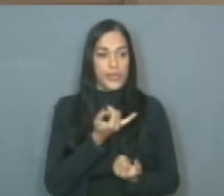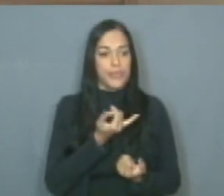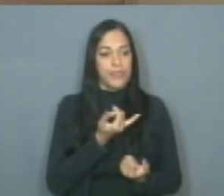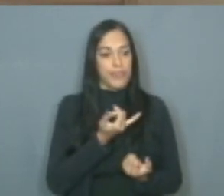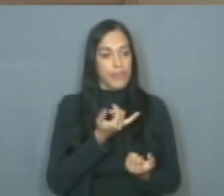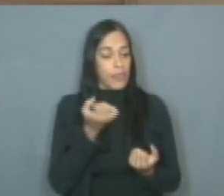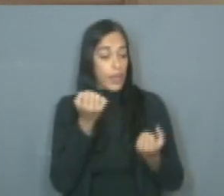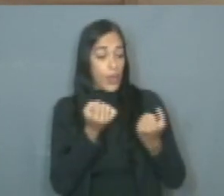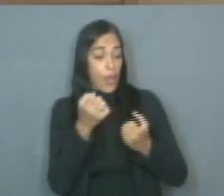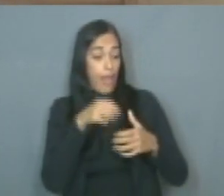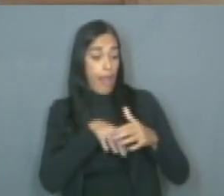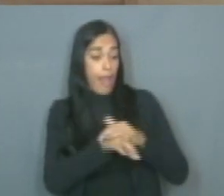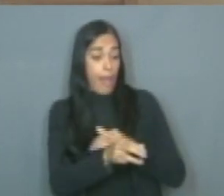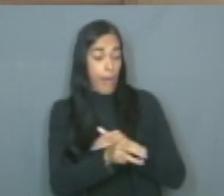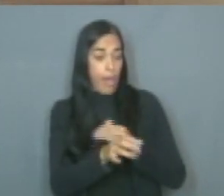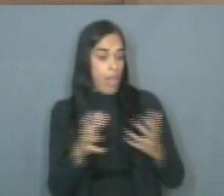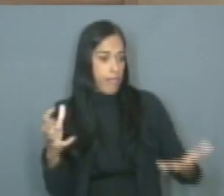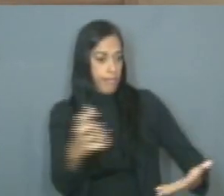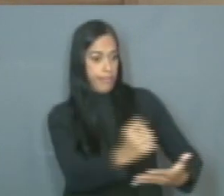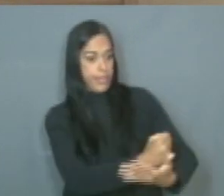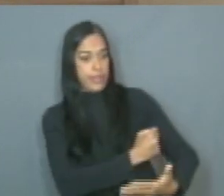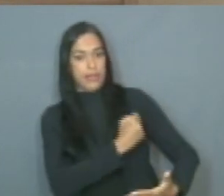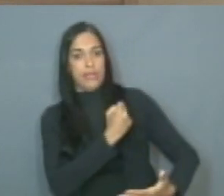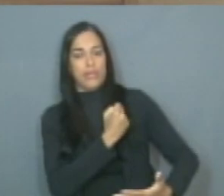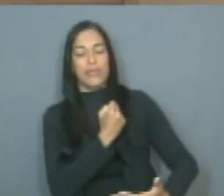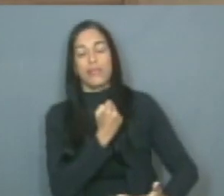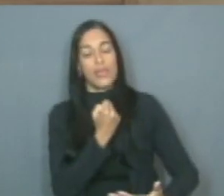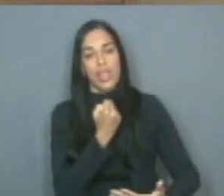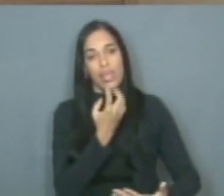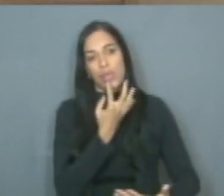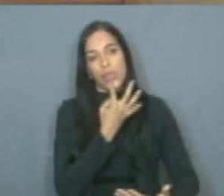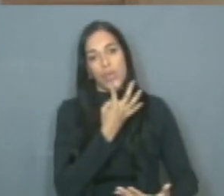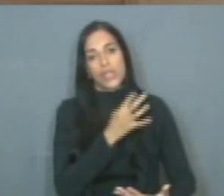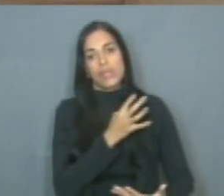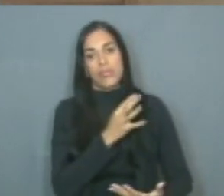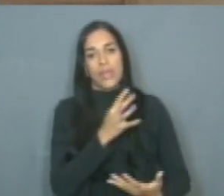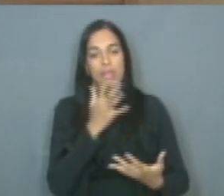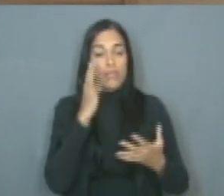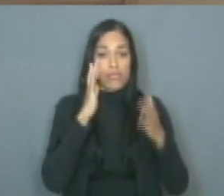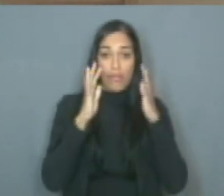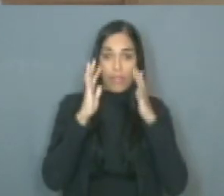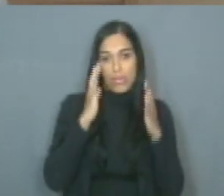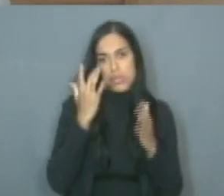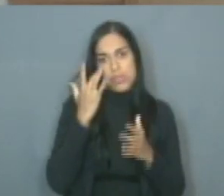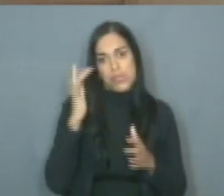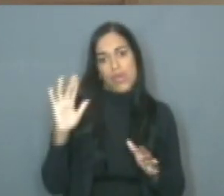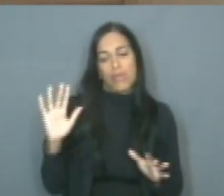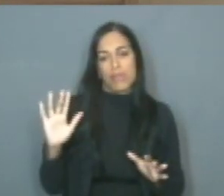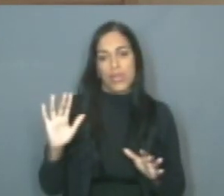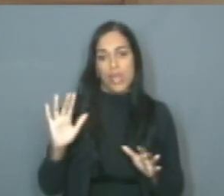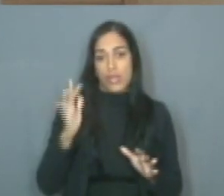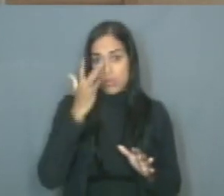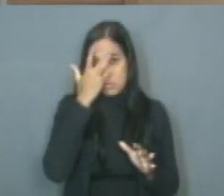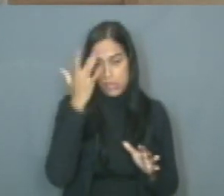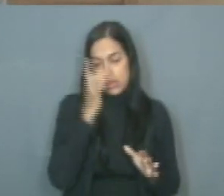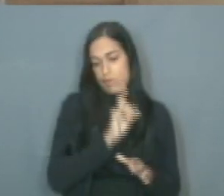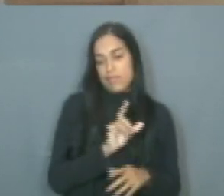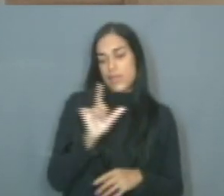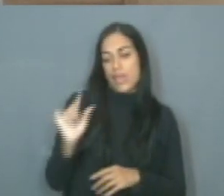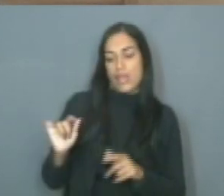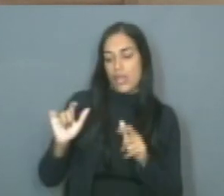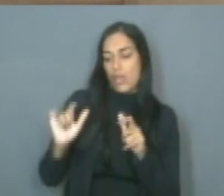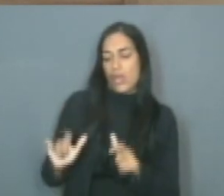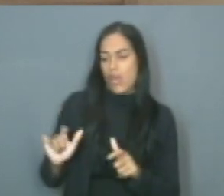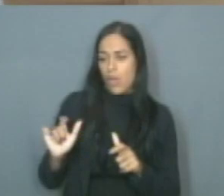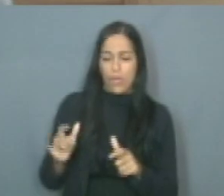rebocado sem que o seu proprietário tenha conhecimento. Então, essas pessoas saem do local onde estavam